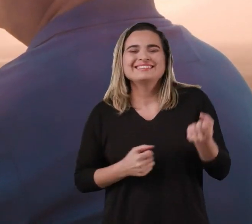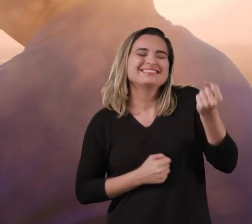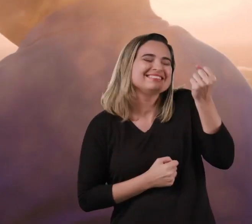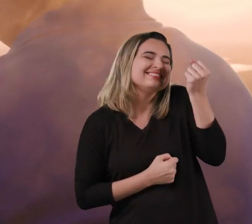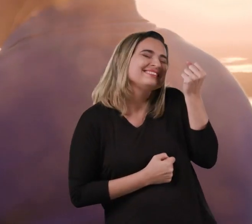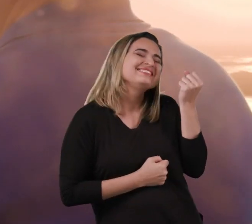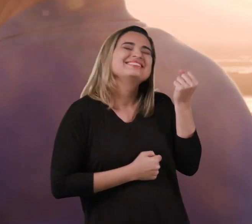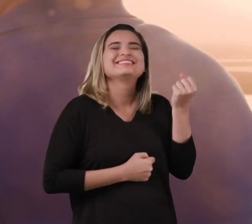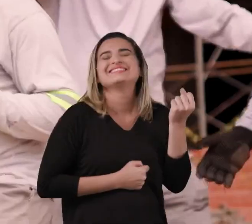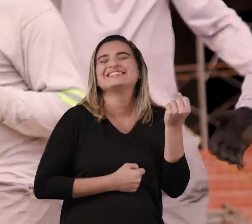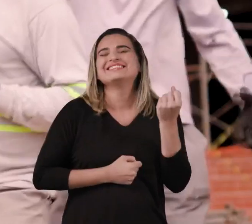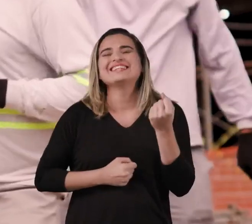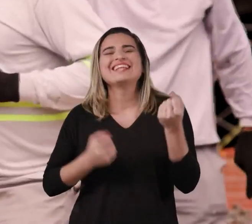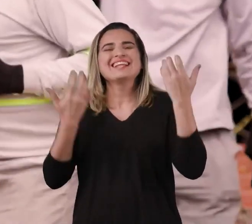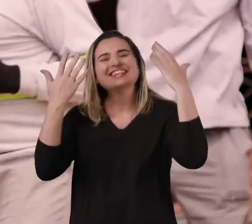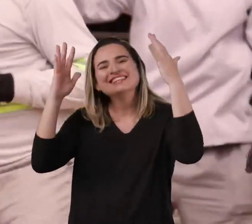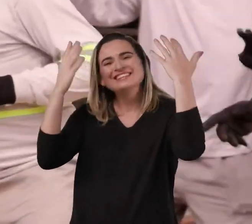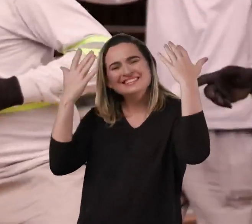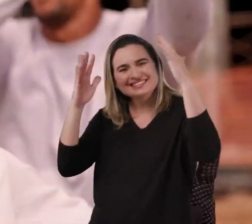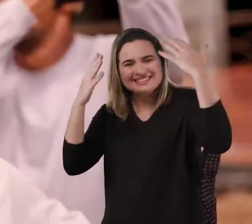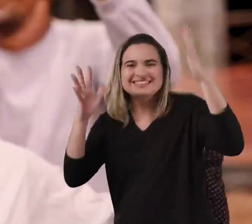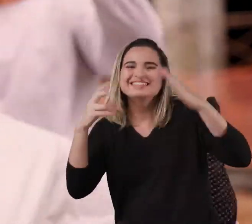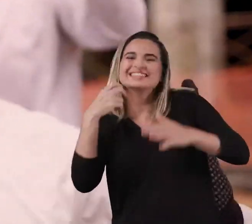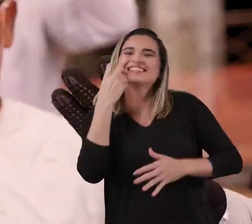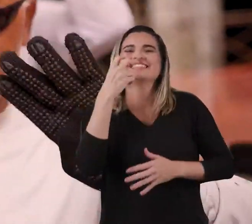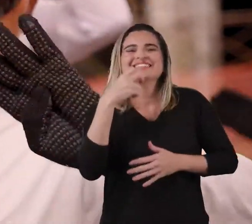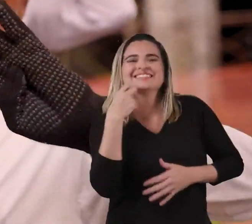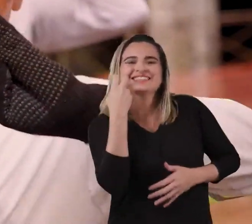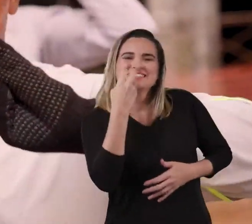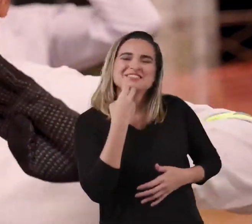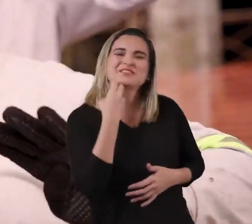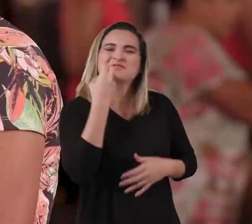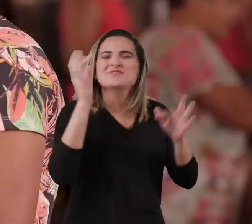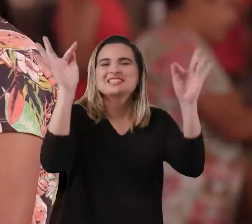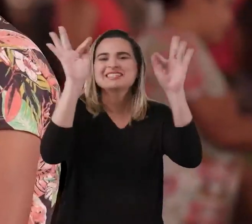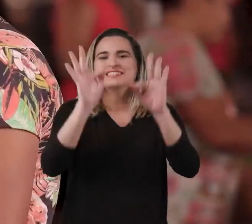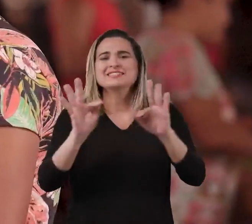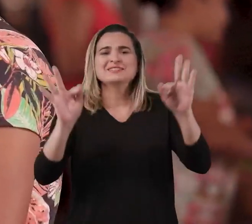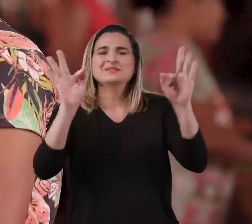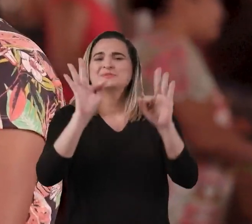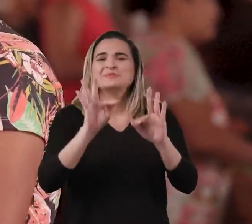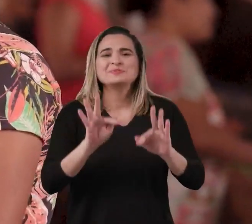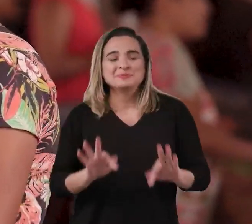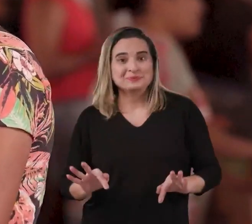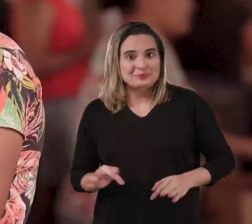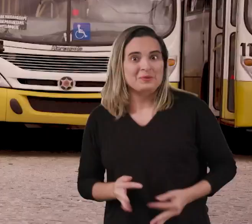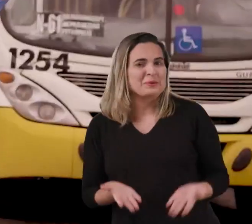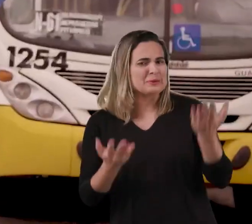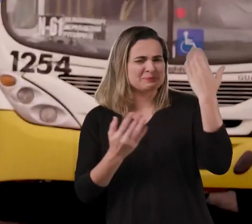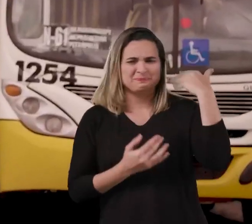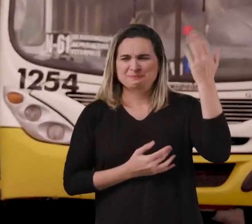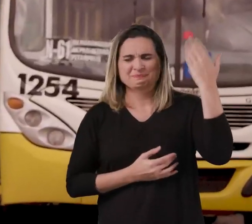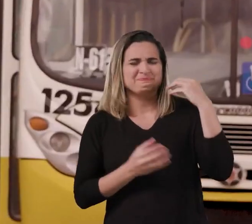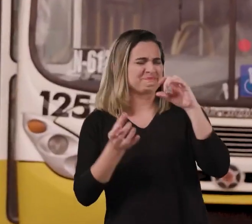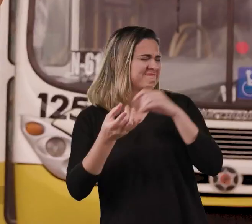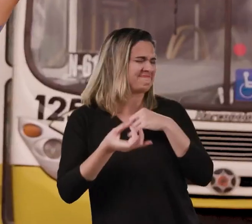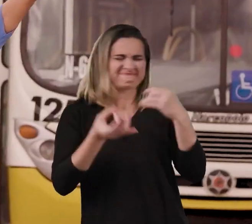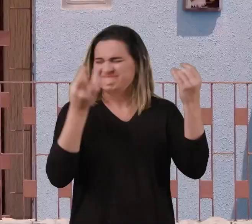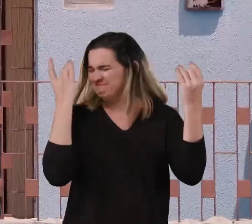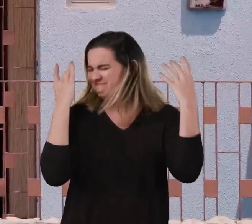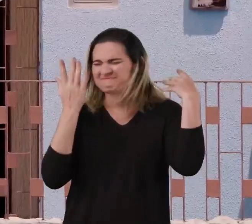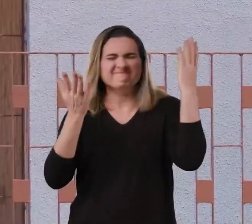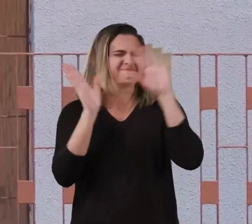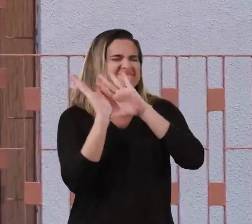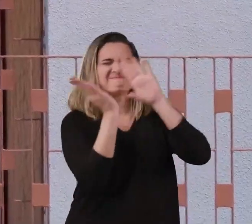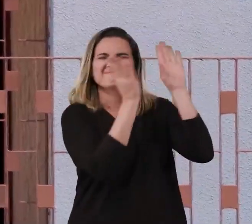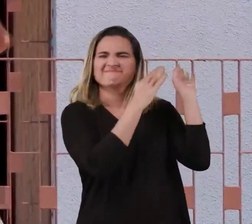chegar. Viva Natal, seja feliz. Não volte